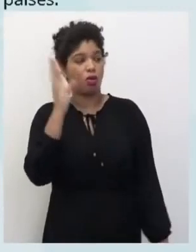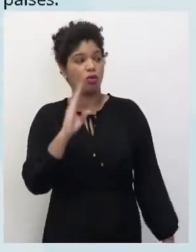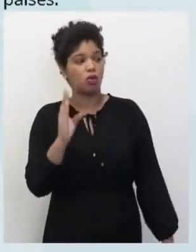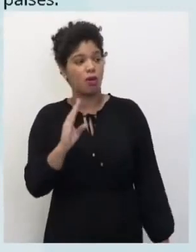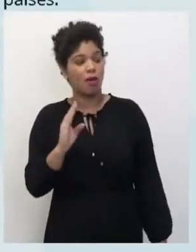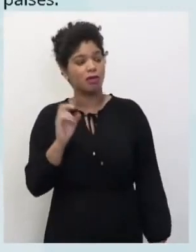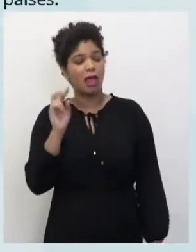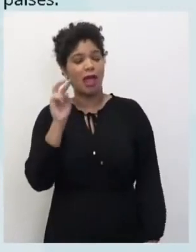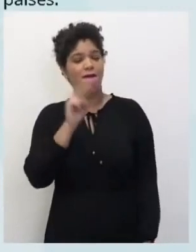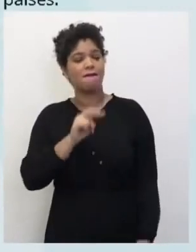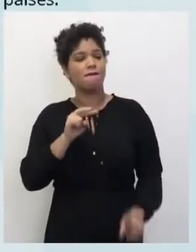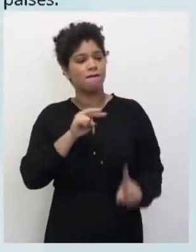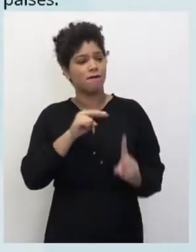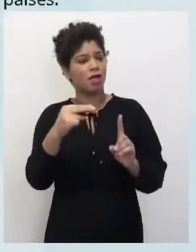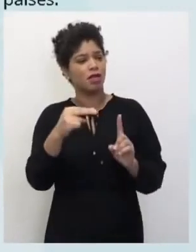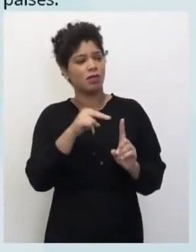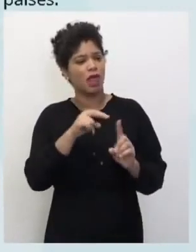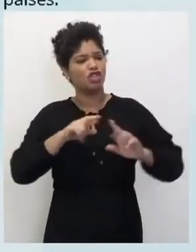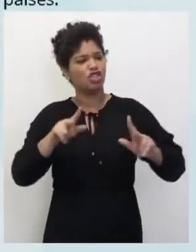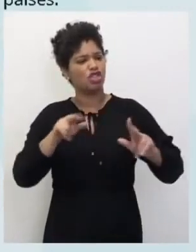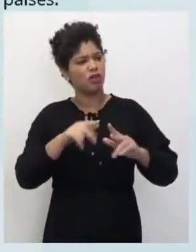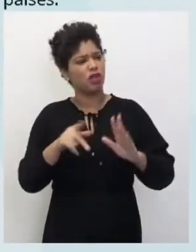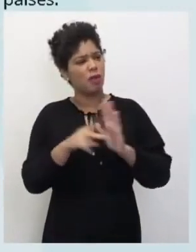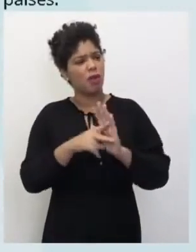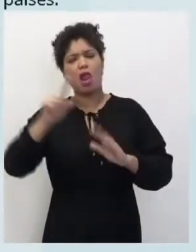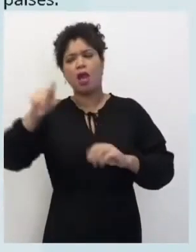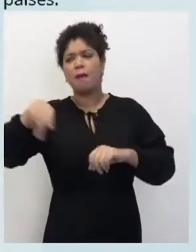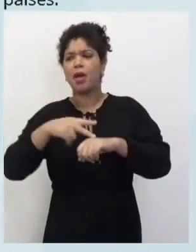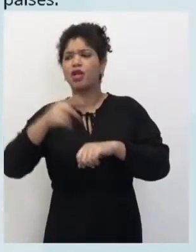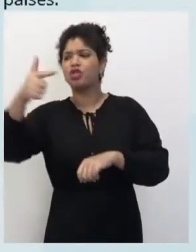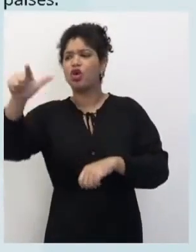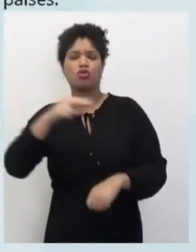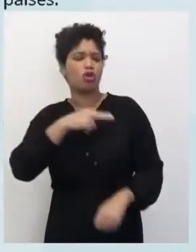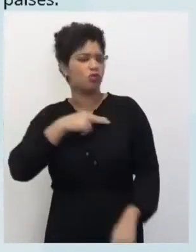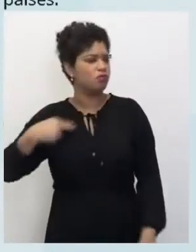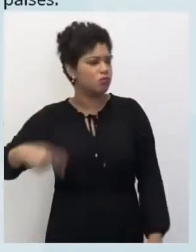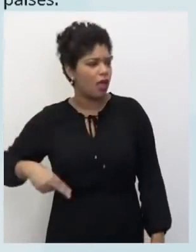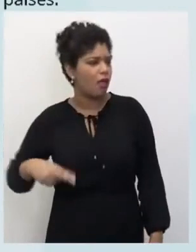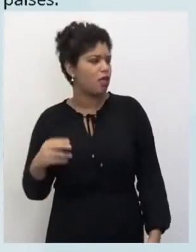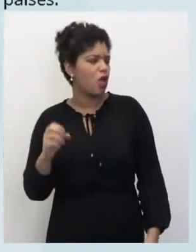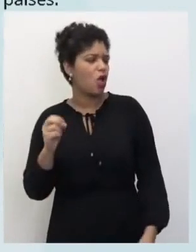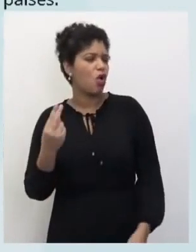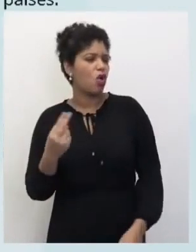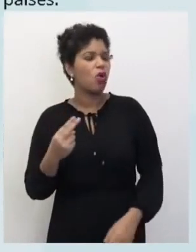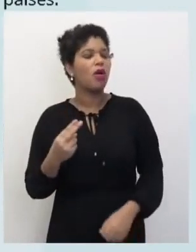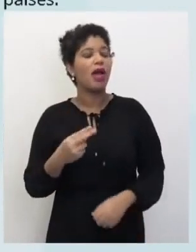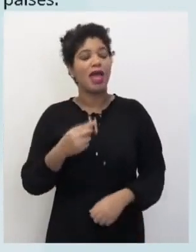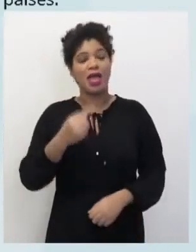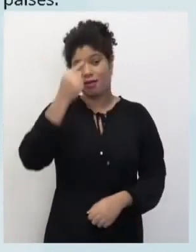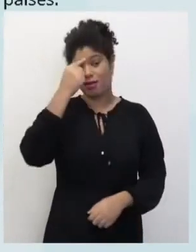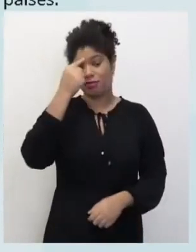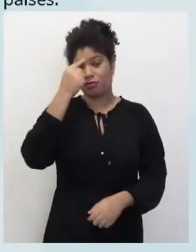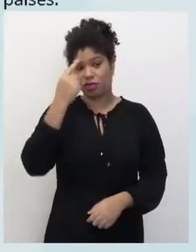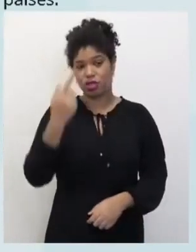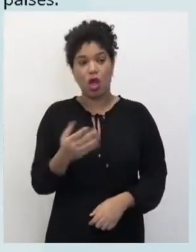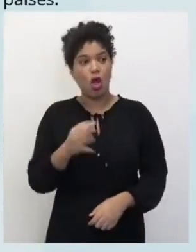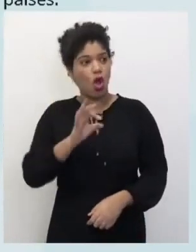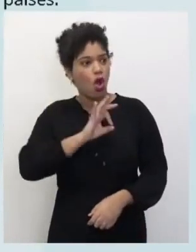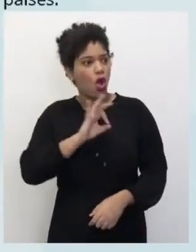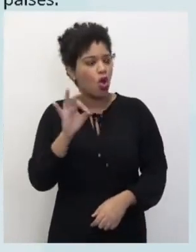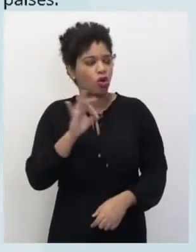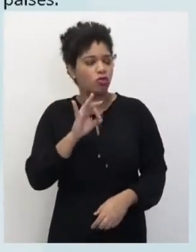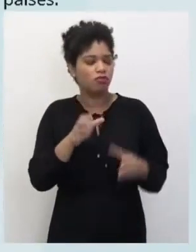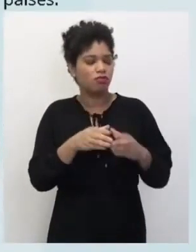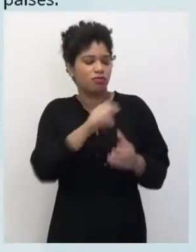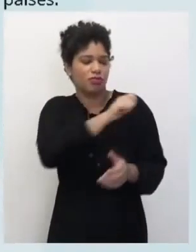totalmente diferente dos meus estudantes que vêm da China ou da Índia, por exemplo. Isso acaba sendo ótimo para os alunos,